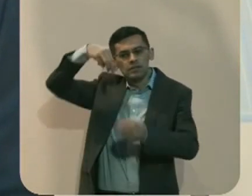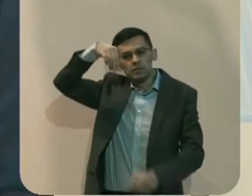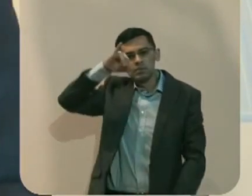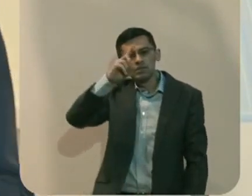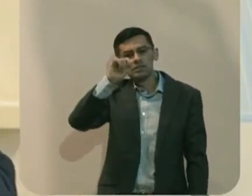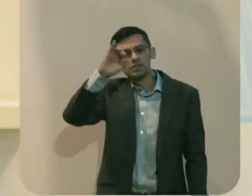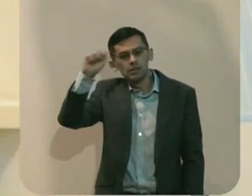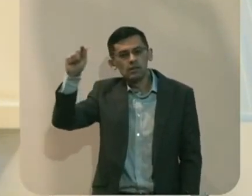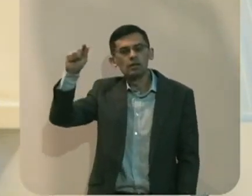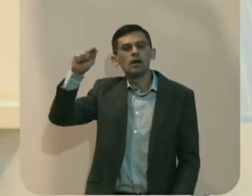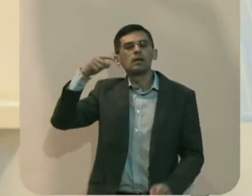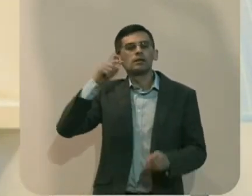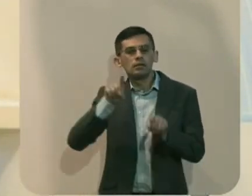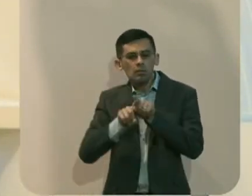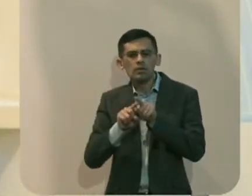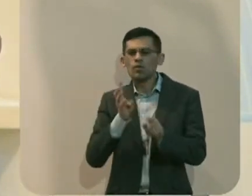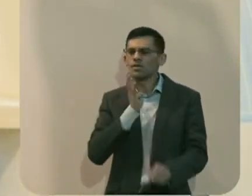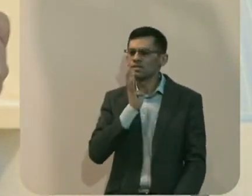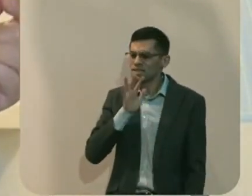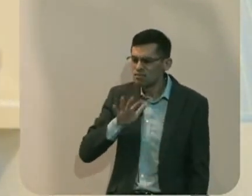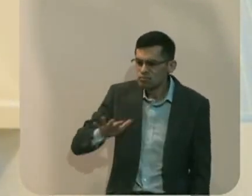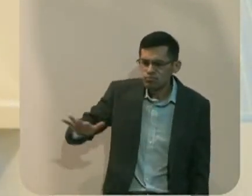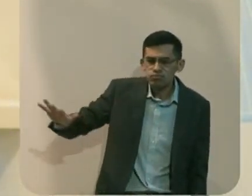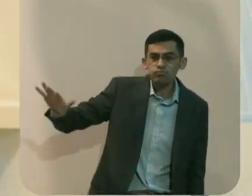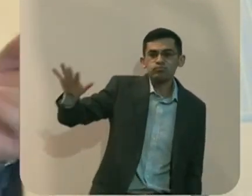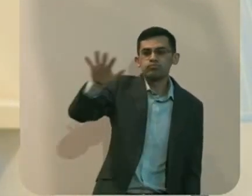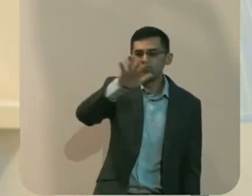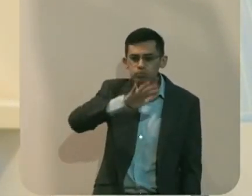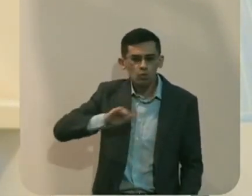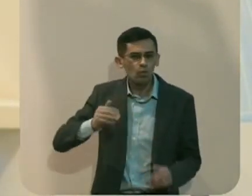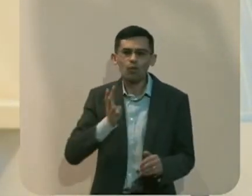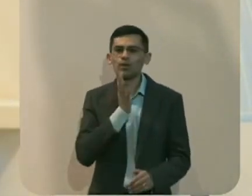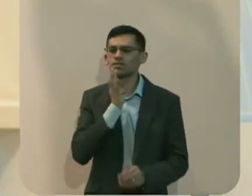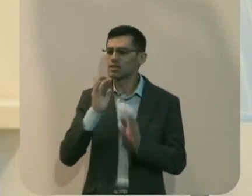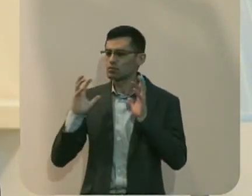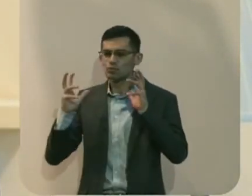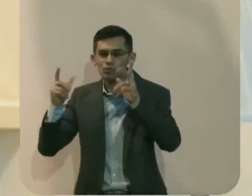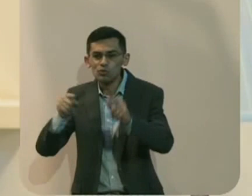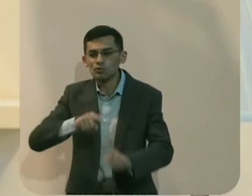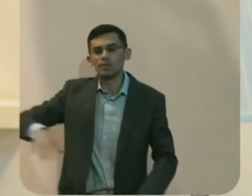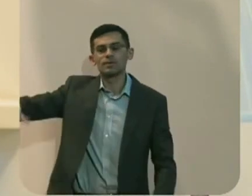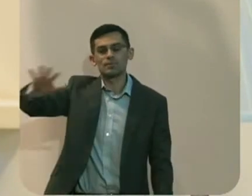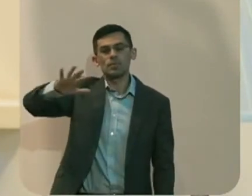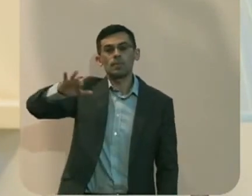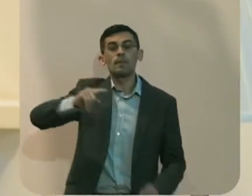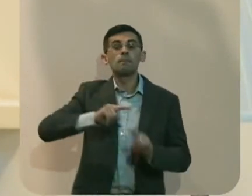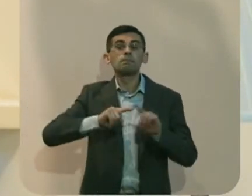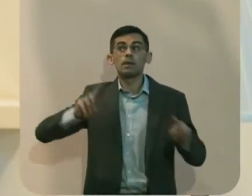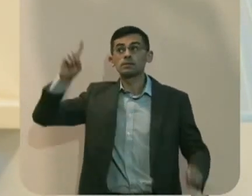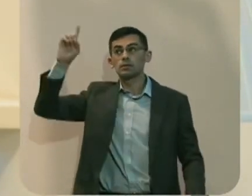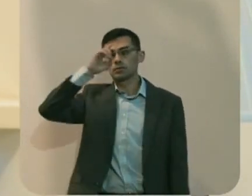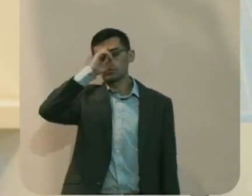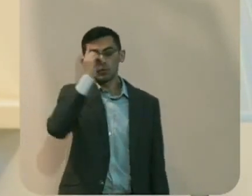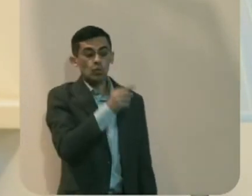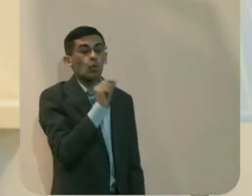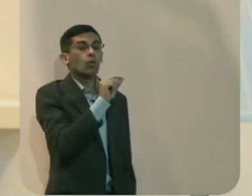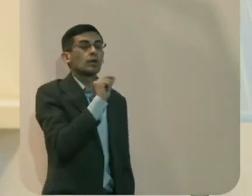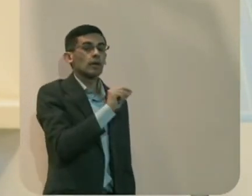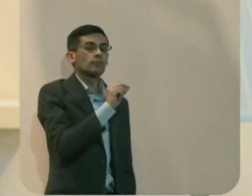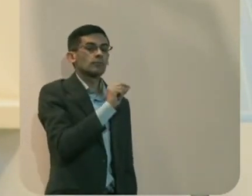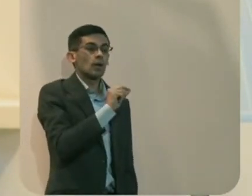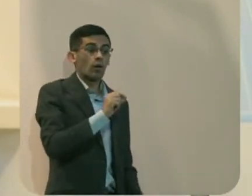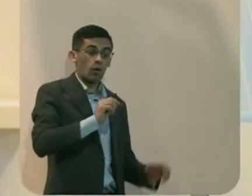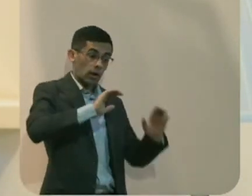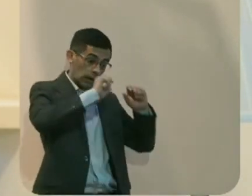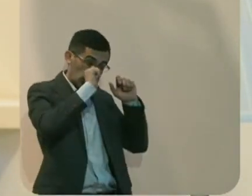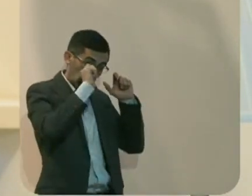trazer o povo e naturalmente ele seguiu as rotas que existiam naquele tempo. Mas a ordem do Senhor foi,